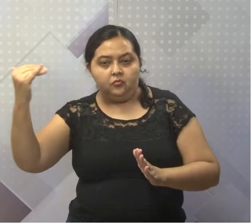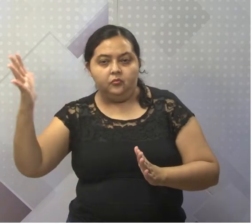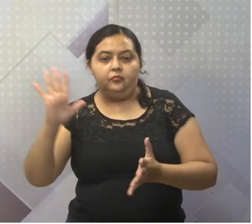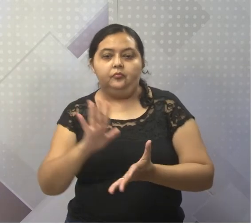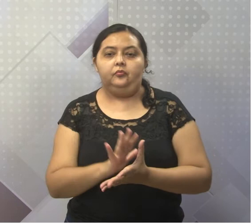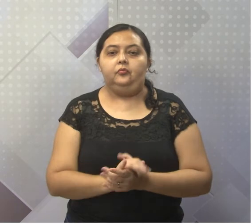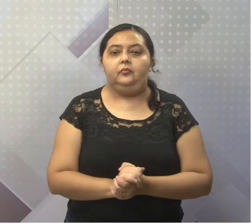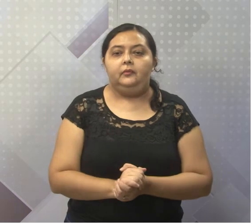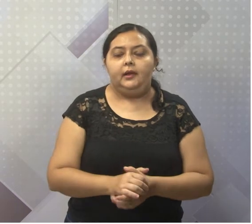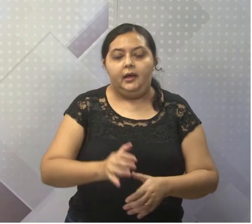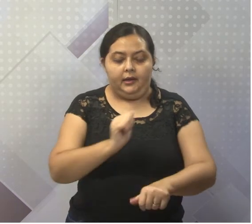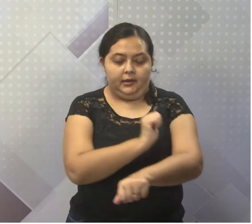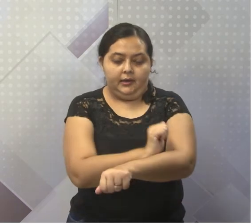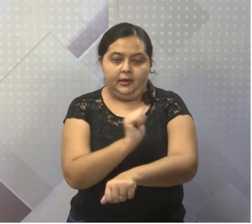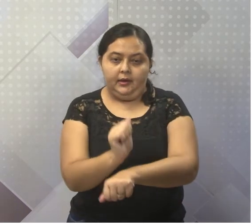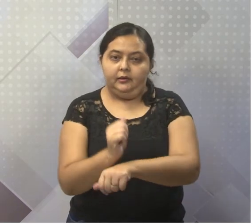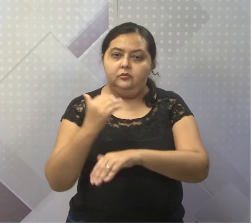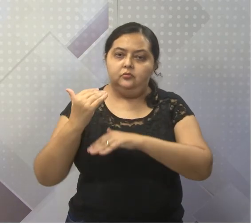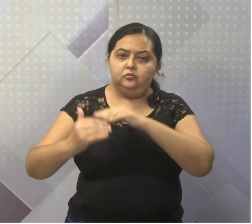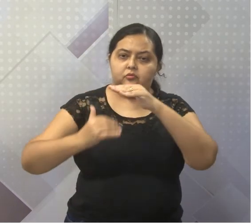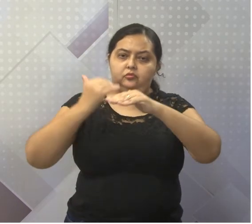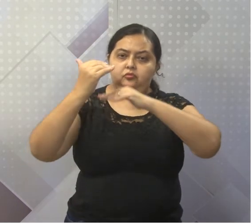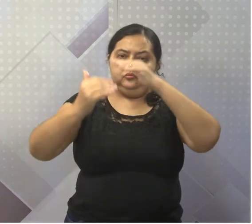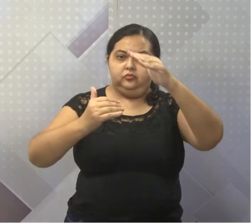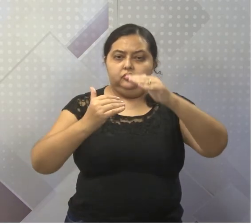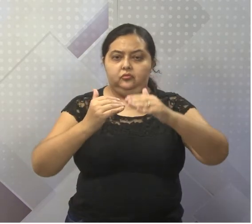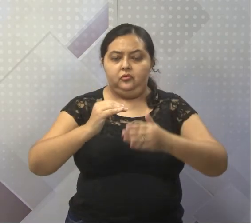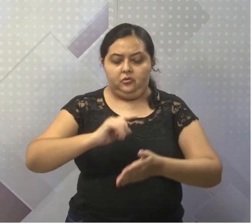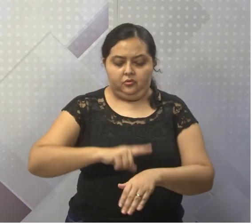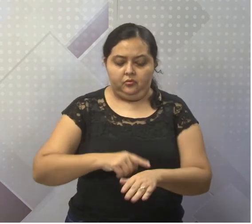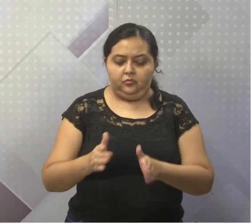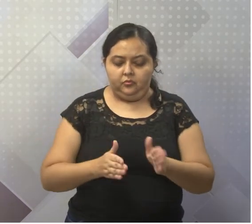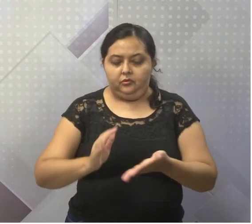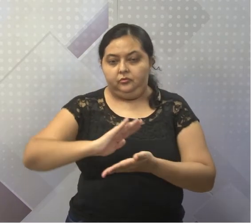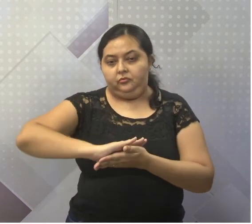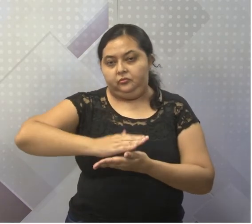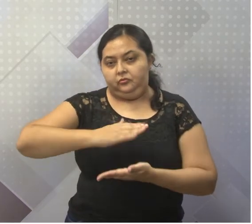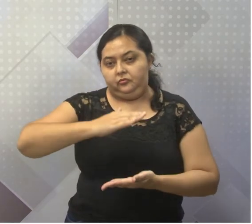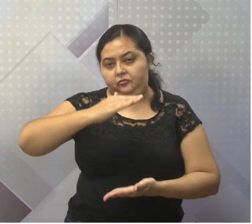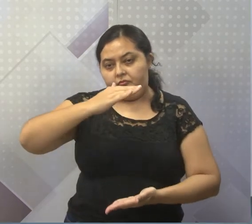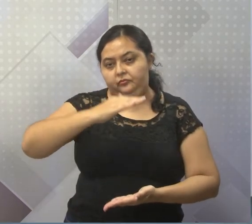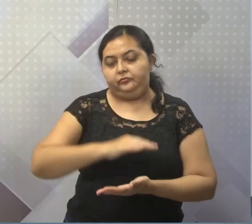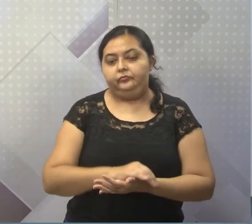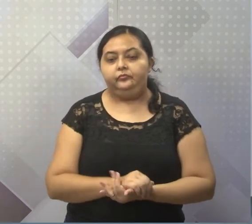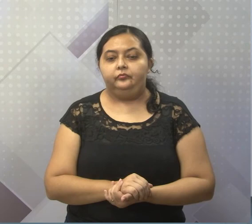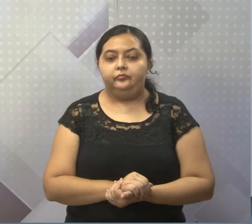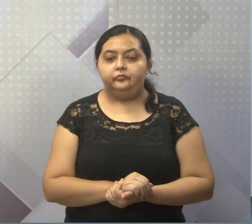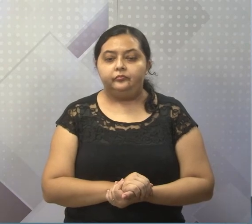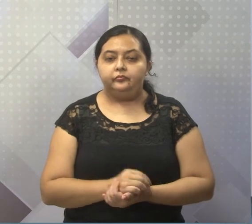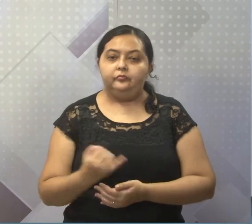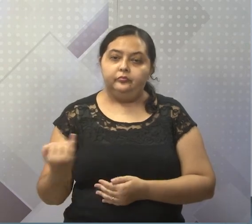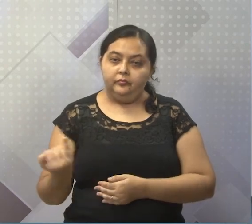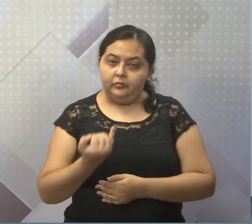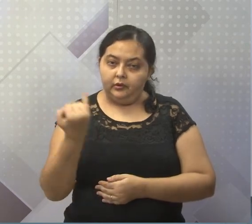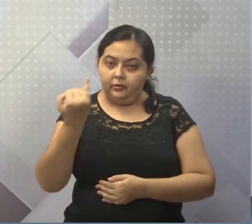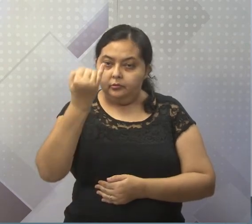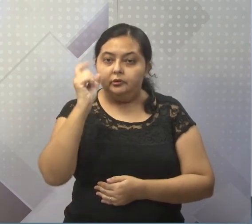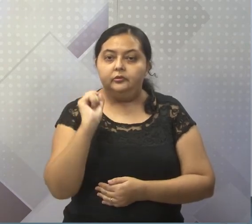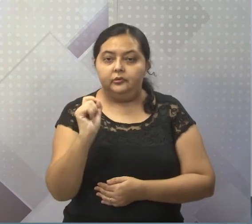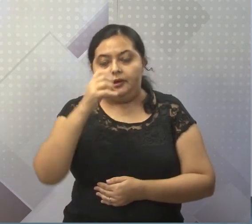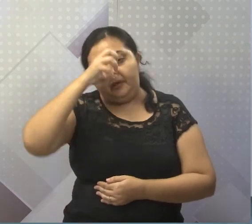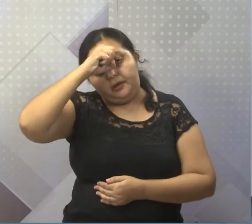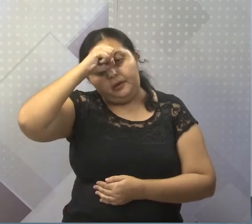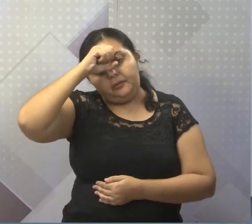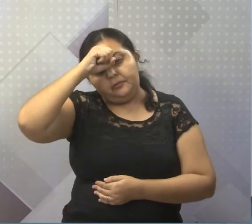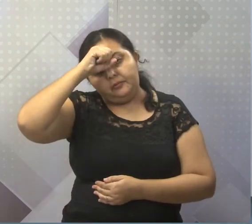repositório de arte da alta Renascença então gente é importante a gente saber